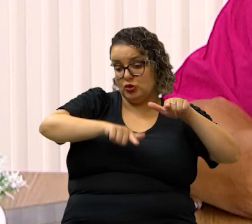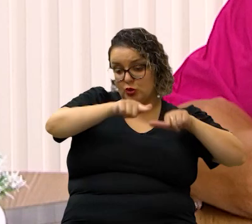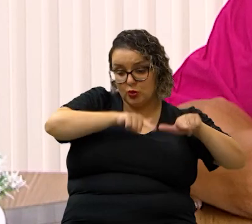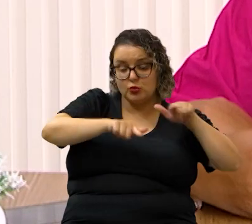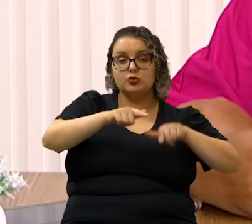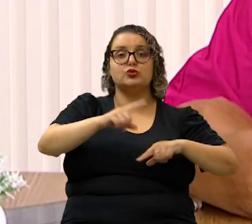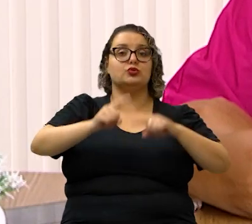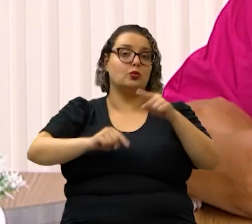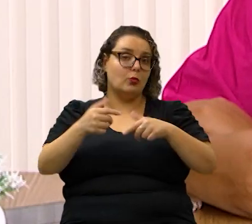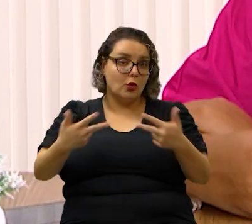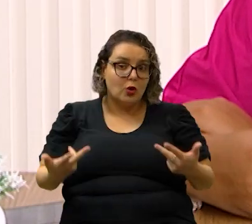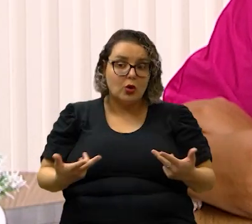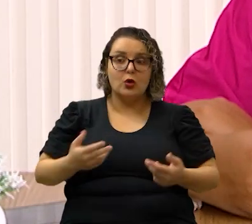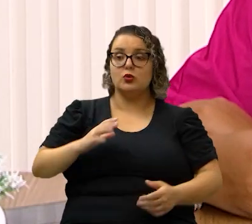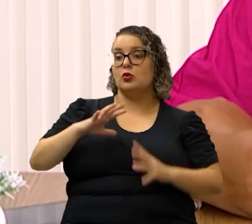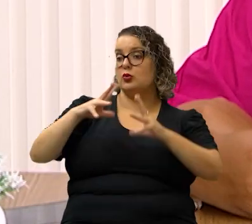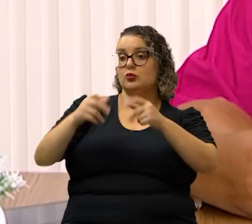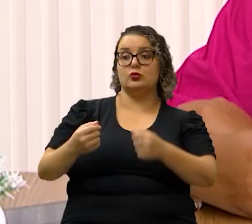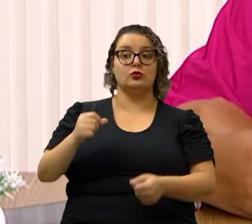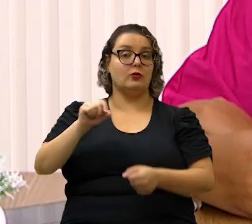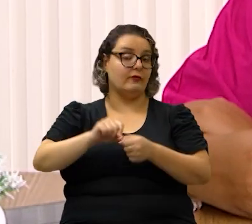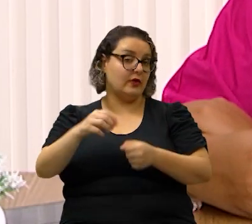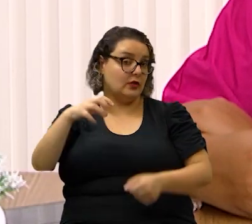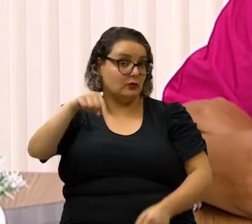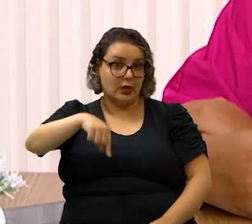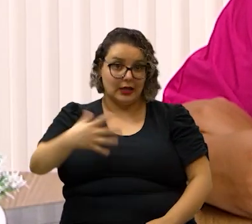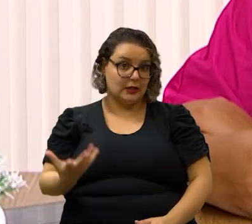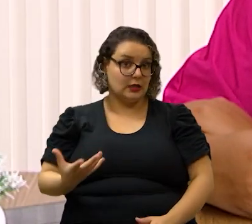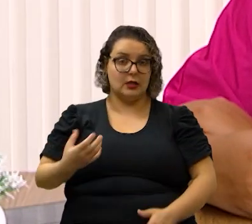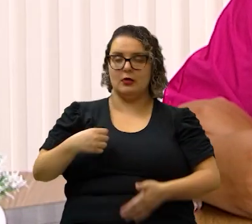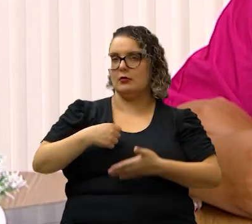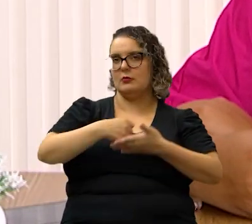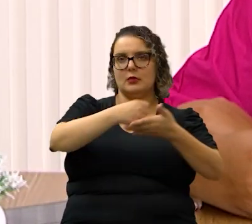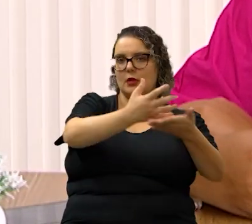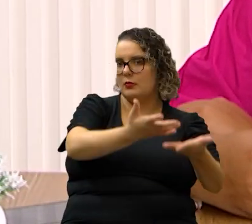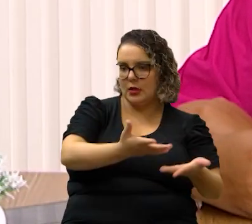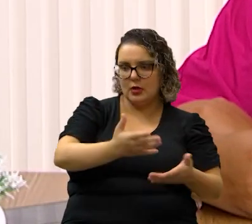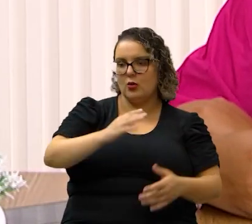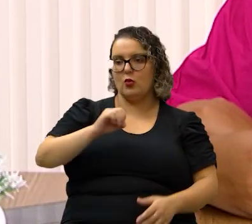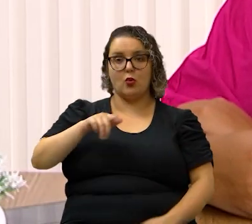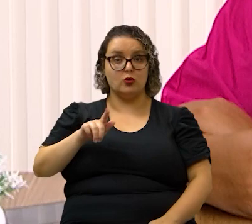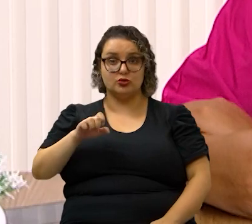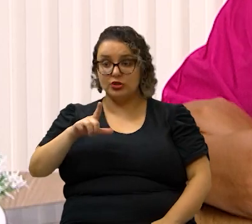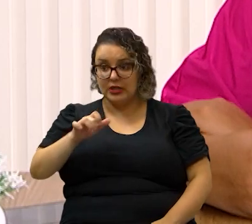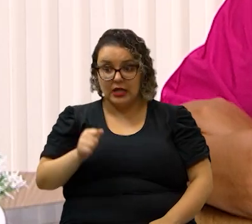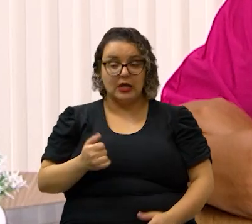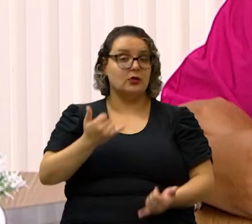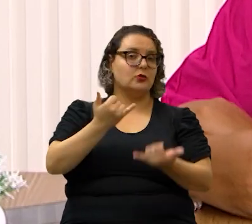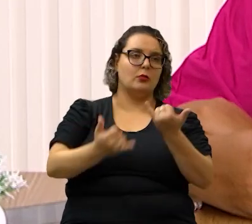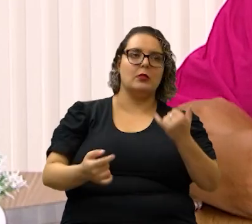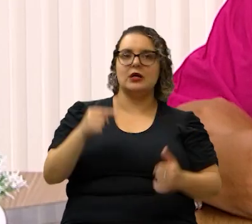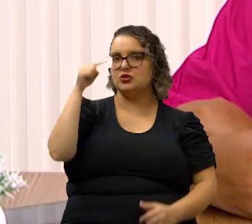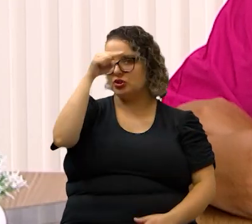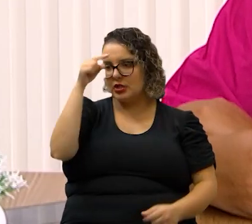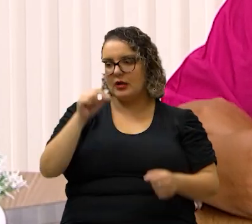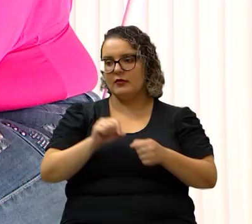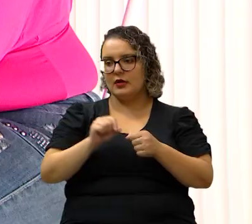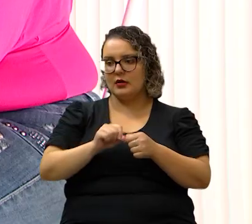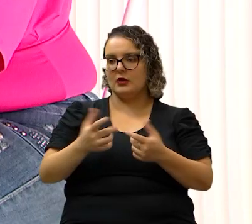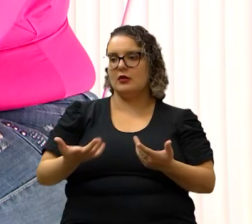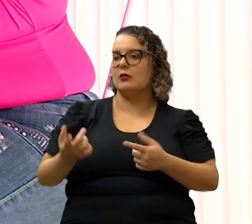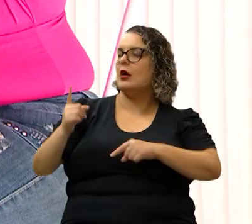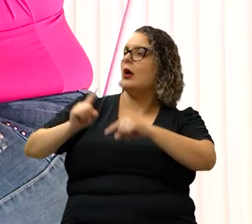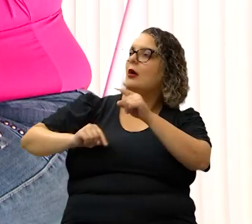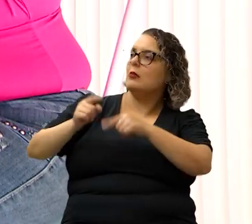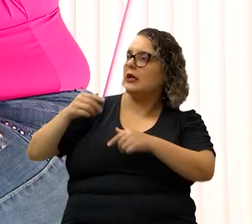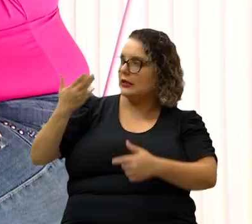logística desses produtos, se vão ser todos feitos aqui de alguma forma, vão ser mandados congelados, ou se parte deles vão ser feitos lá. Então a gente vai